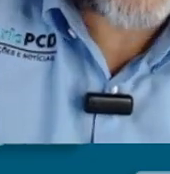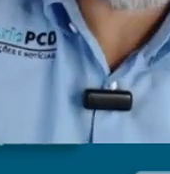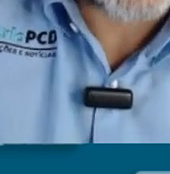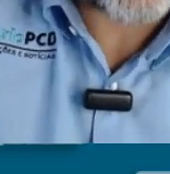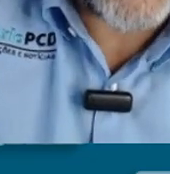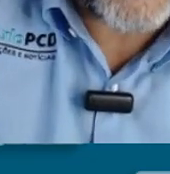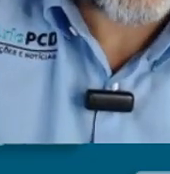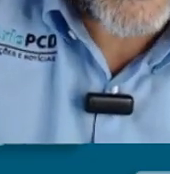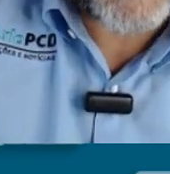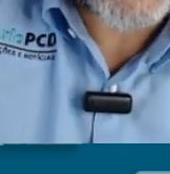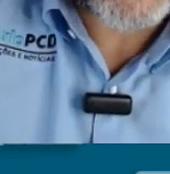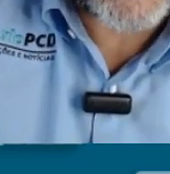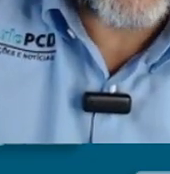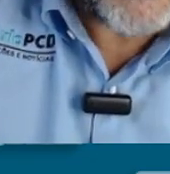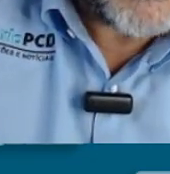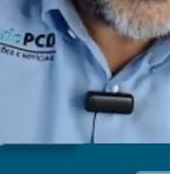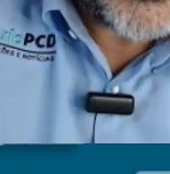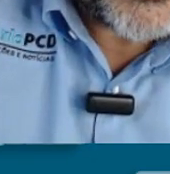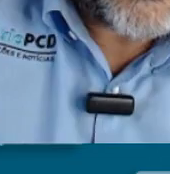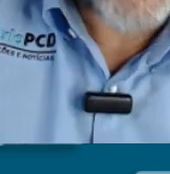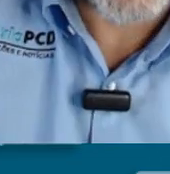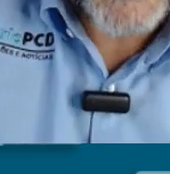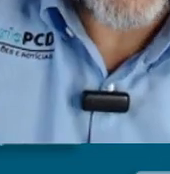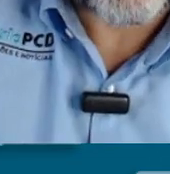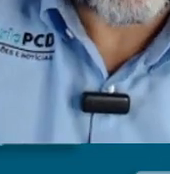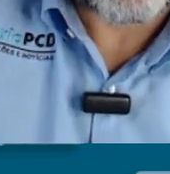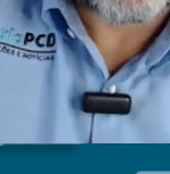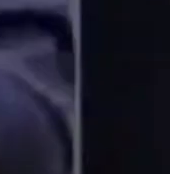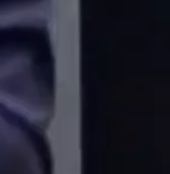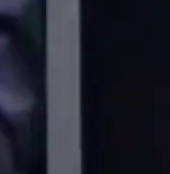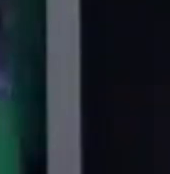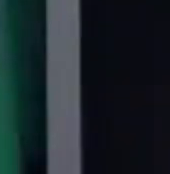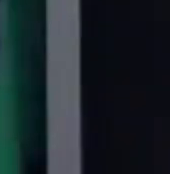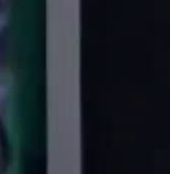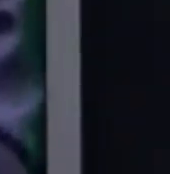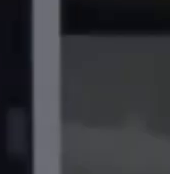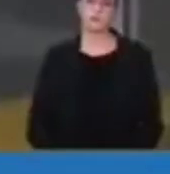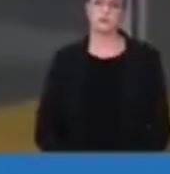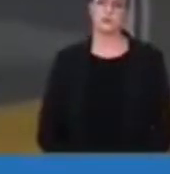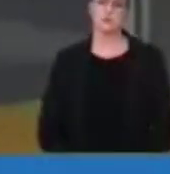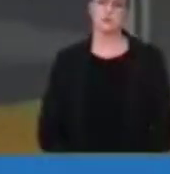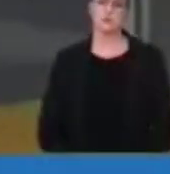conversaram no Senado Federal durante uma sessão ordinária. Quero fazer um apelo